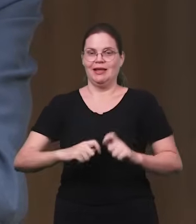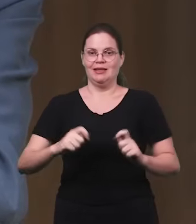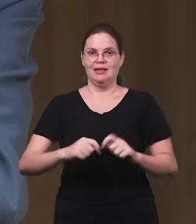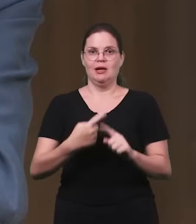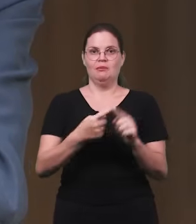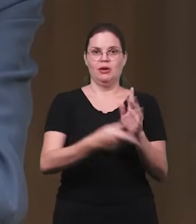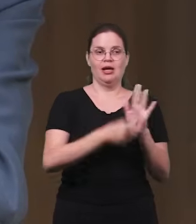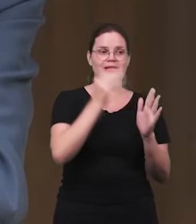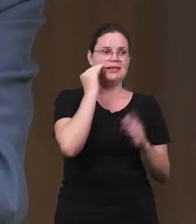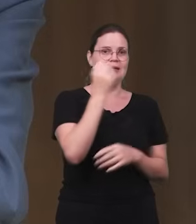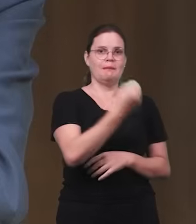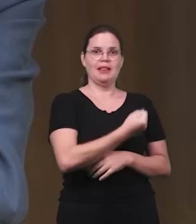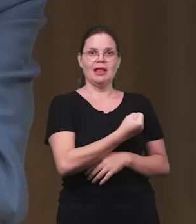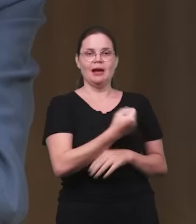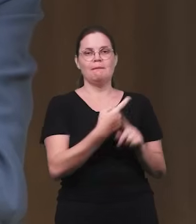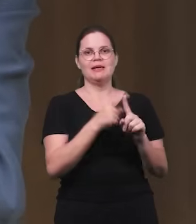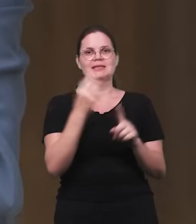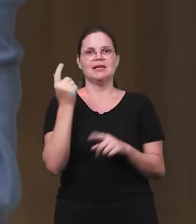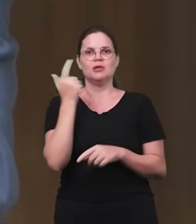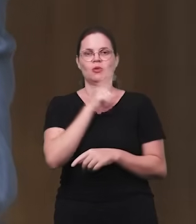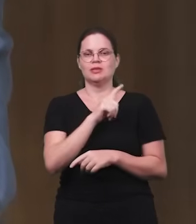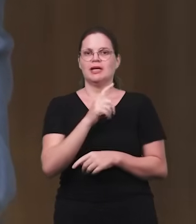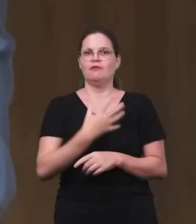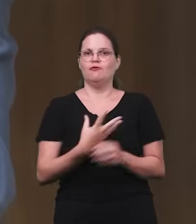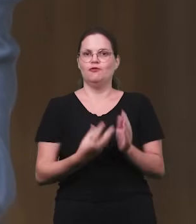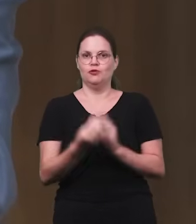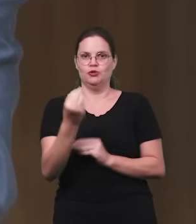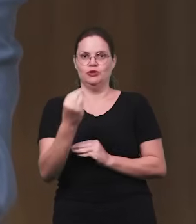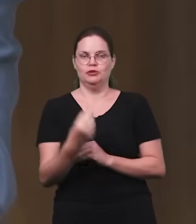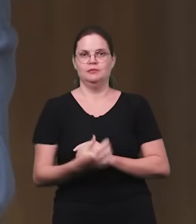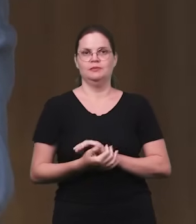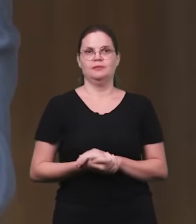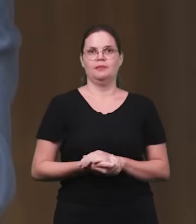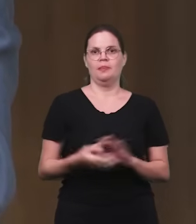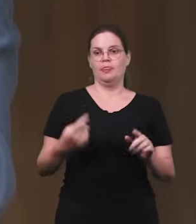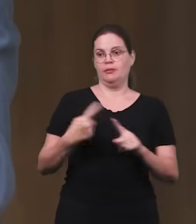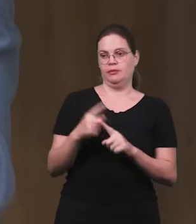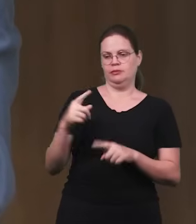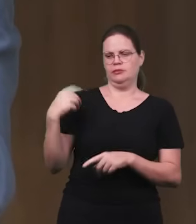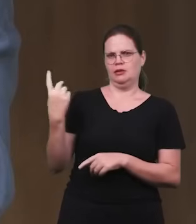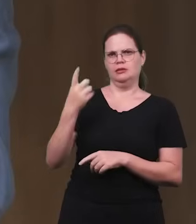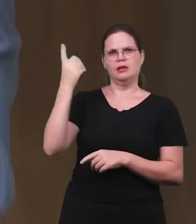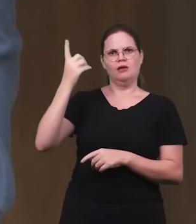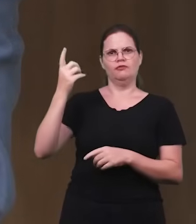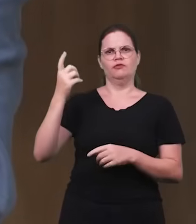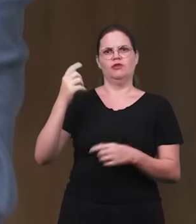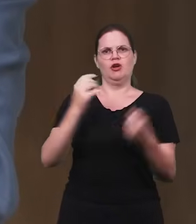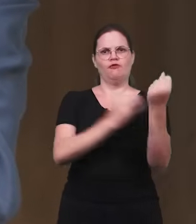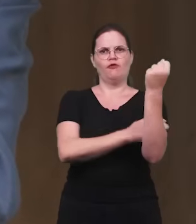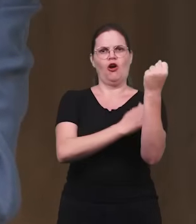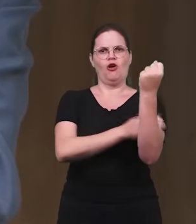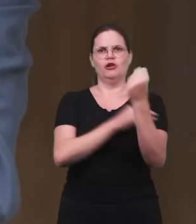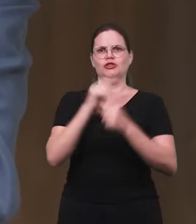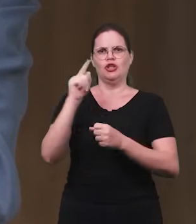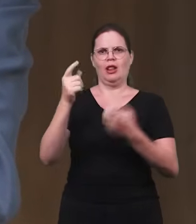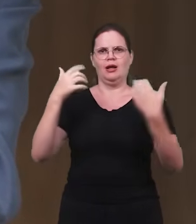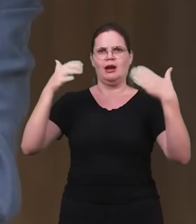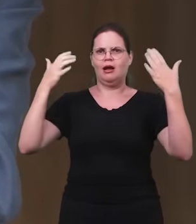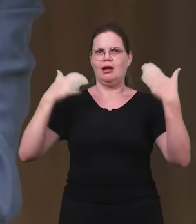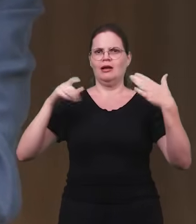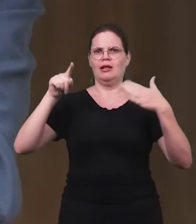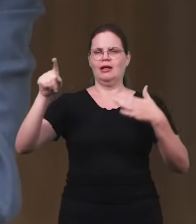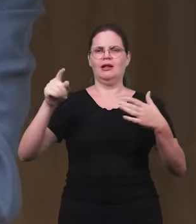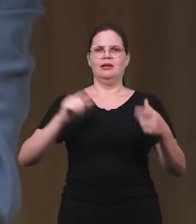naquele episódio onde ele é apanhado. Davi era o herói de Israel. Então, ele quer a mão dos